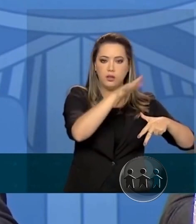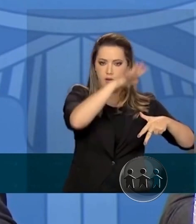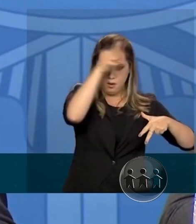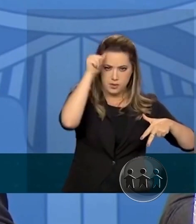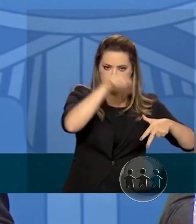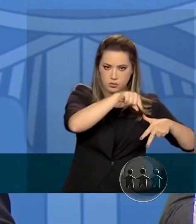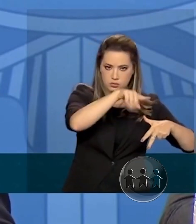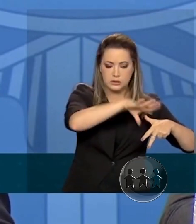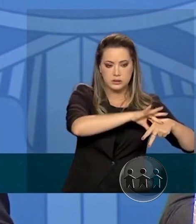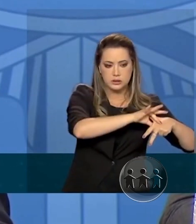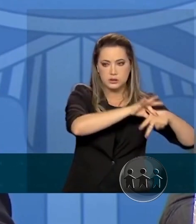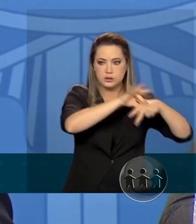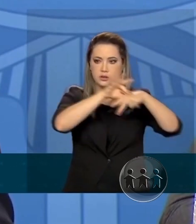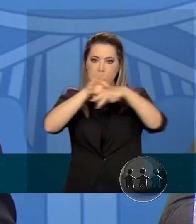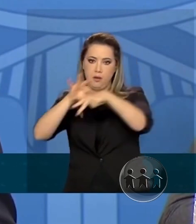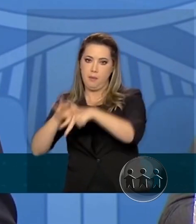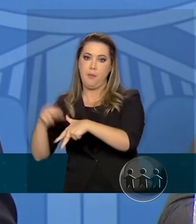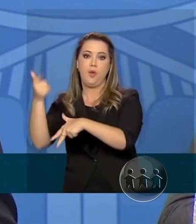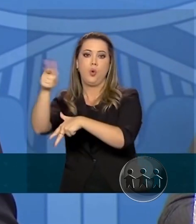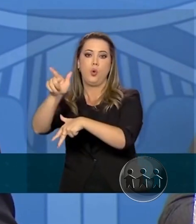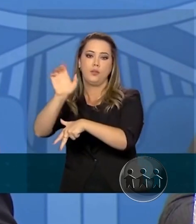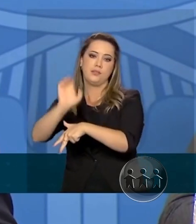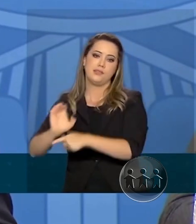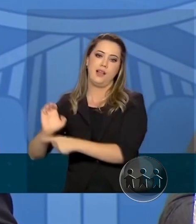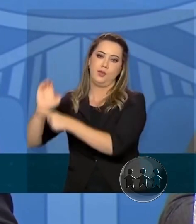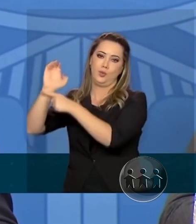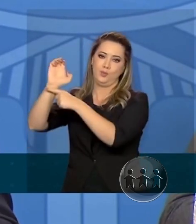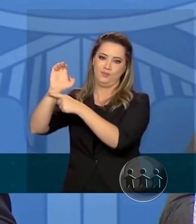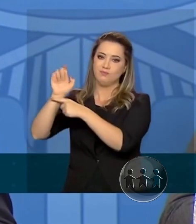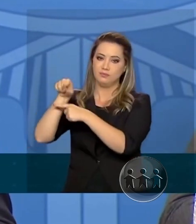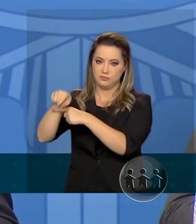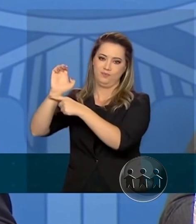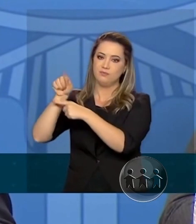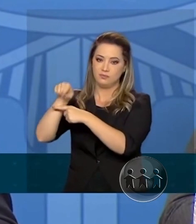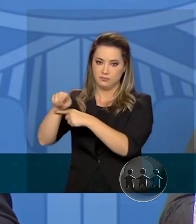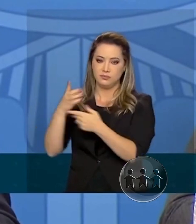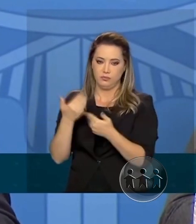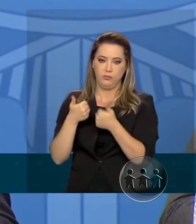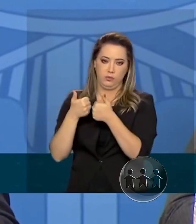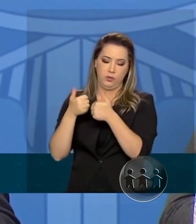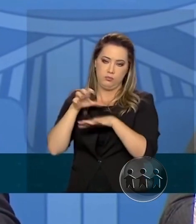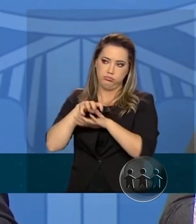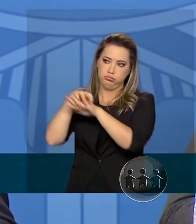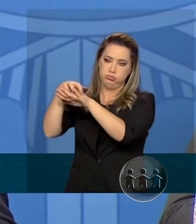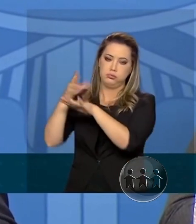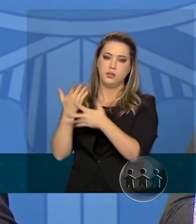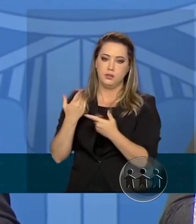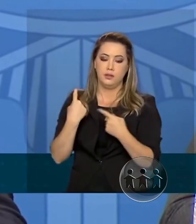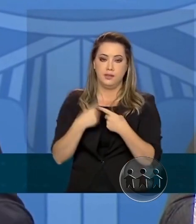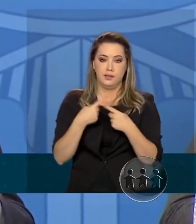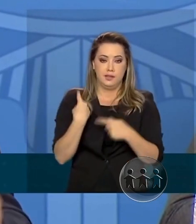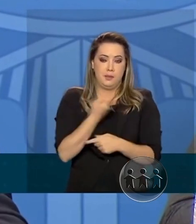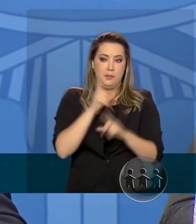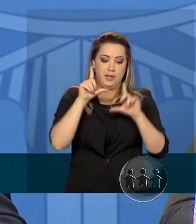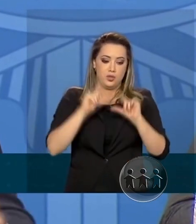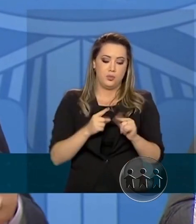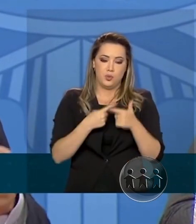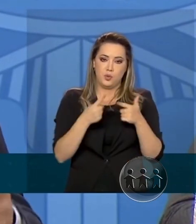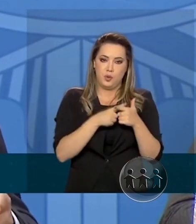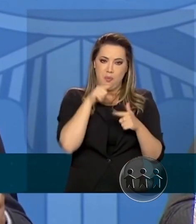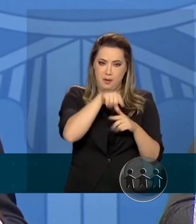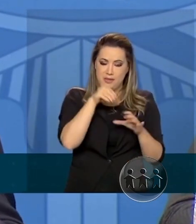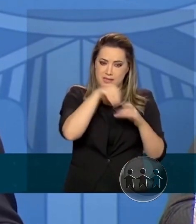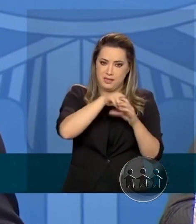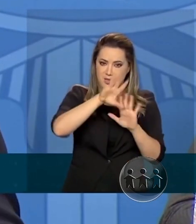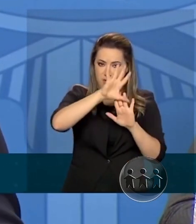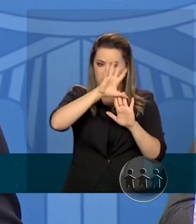que ele disse em uma entrevista coletiva mais cedo. Vamos ouvir. Nós temos uma preocupação, sobretudo, para o